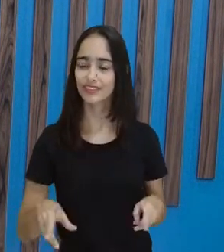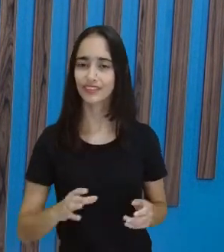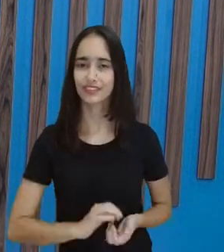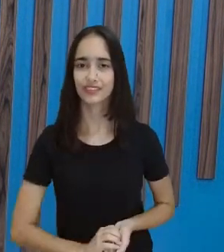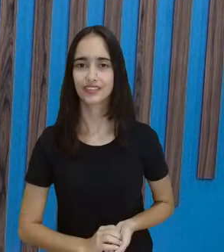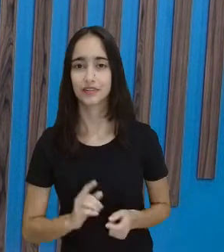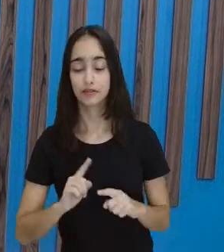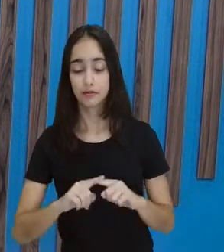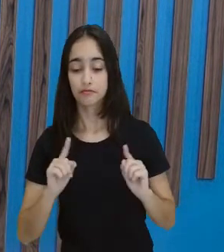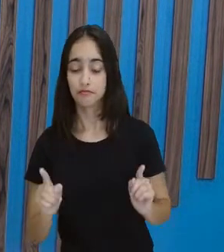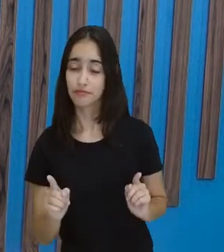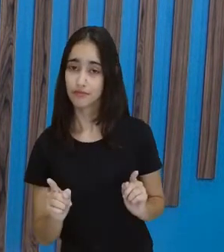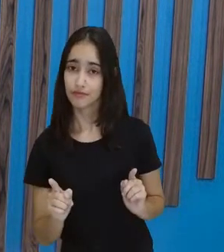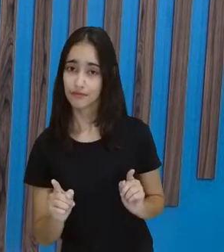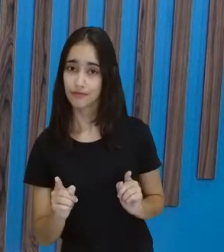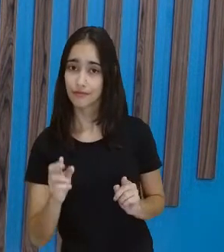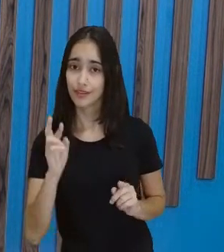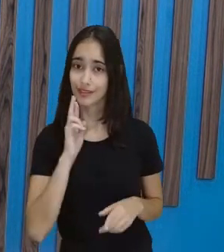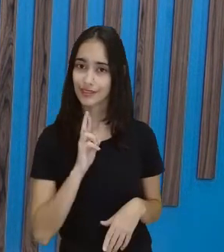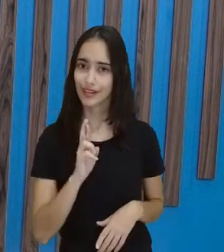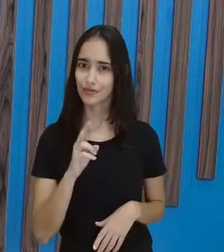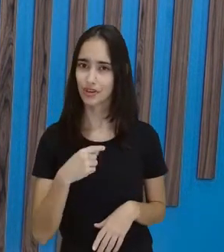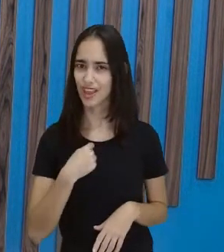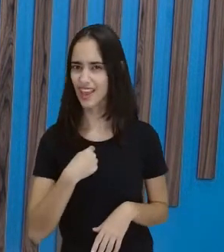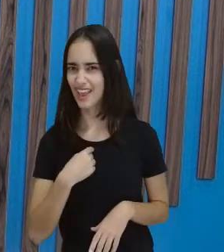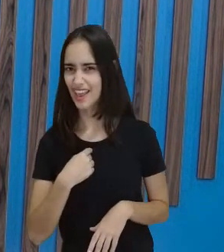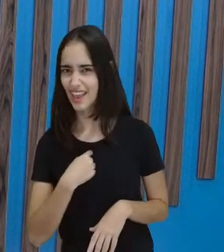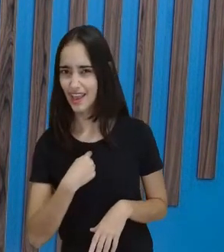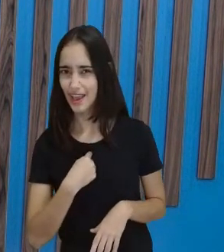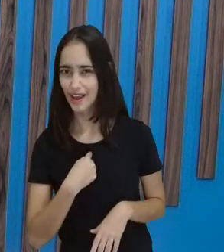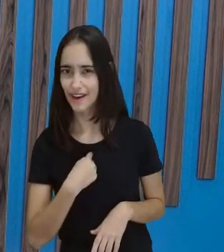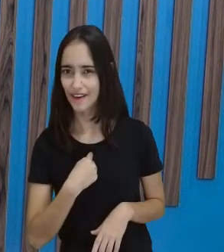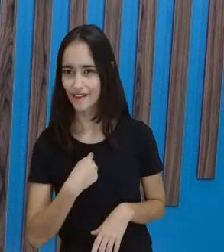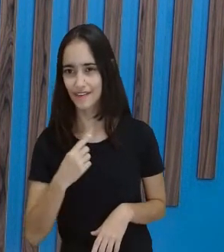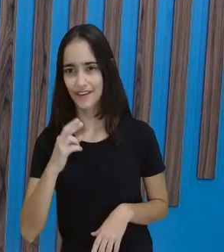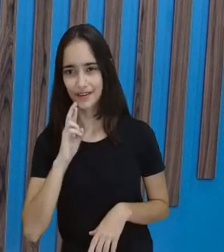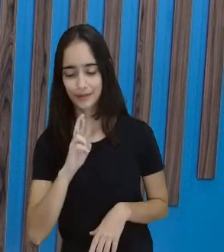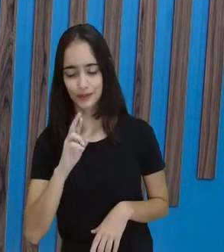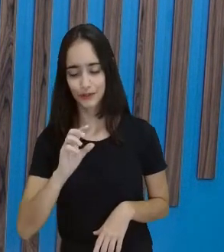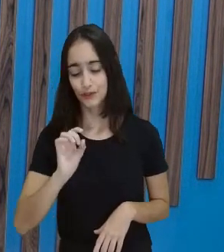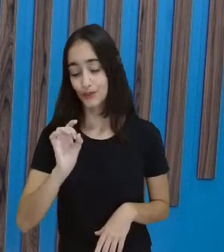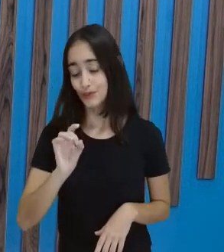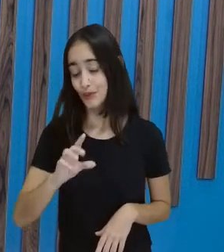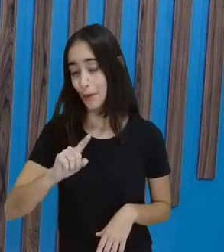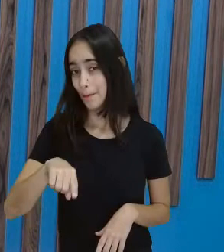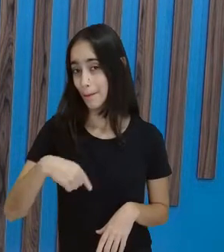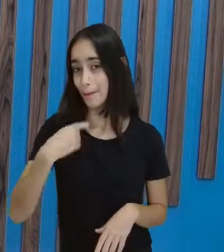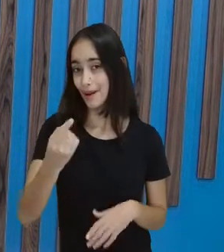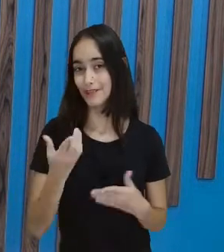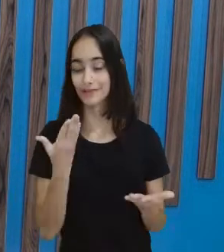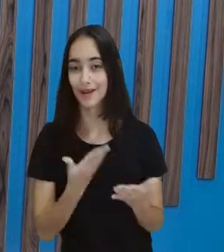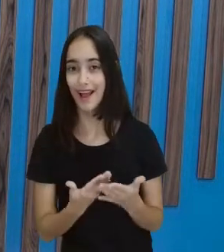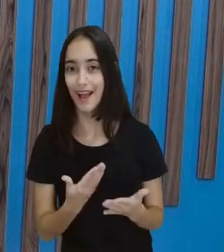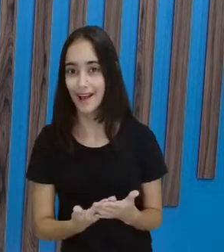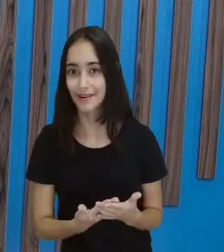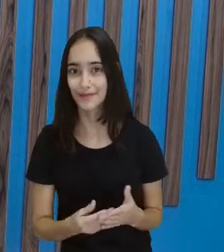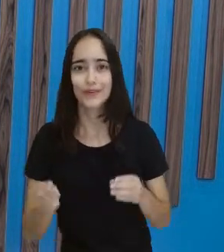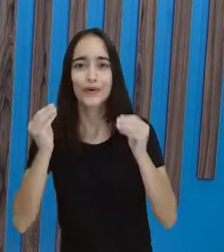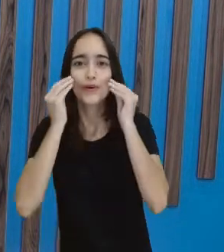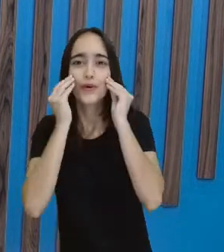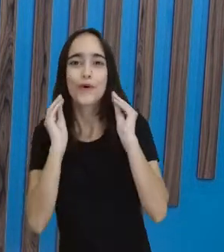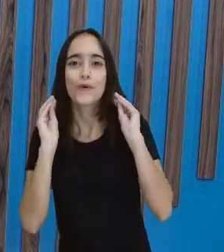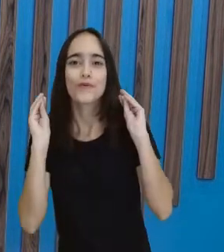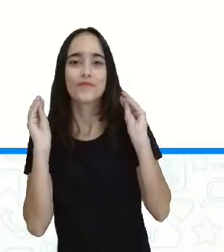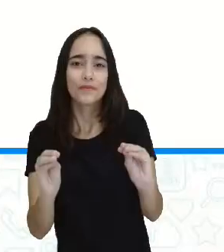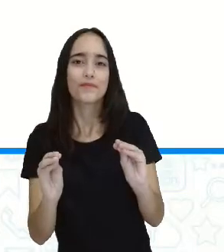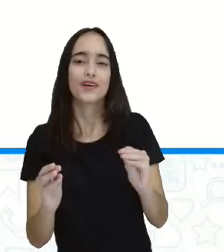Mas esse resultado eu só vou trazer na próxima aula, tá certo? Quero mandar um beijo e um abraço para todos que estão